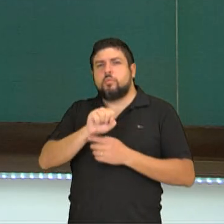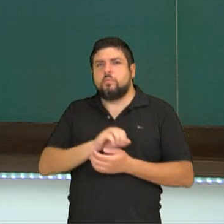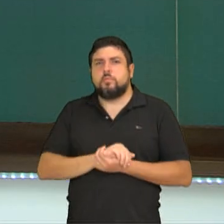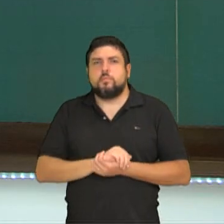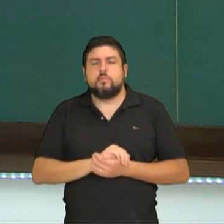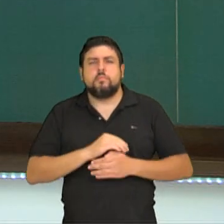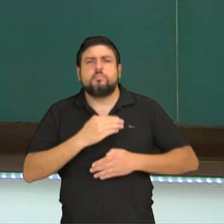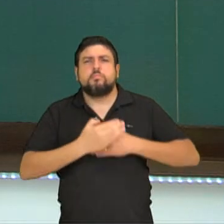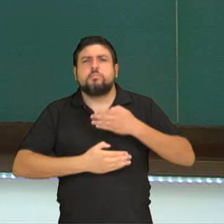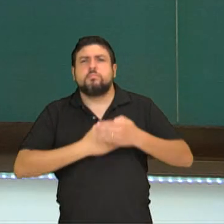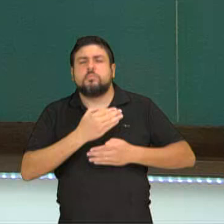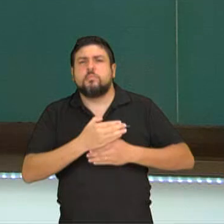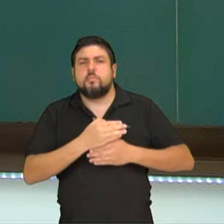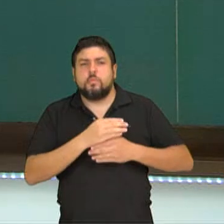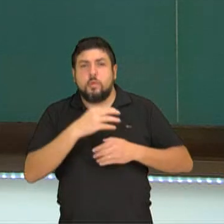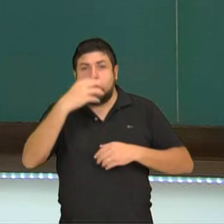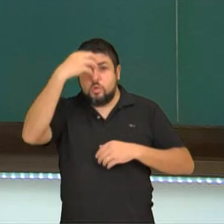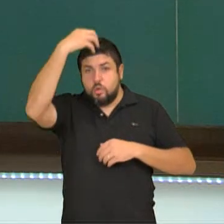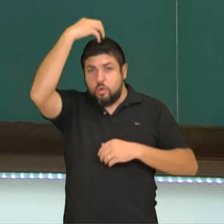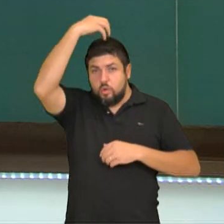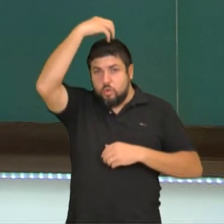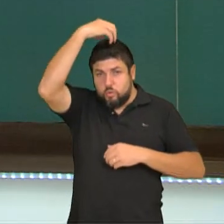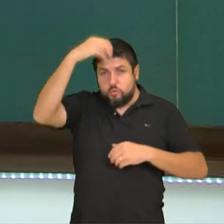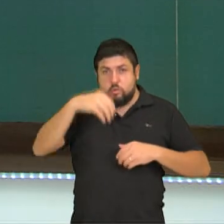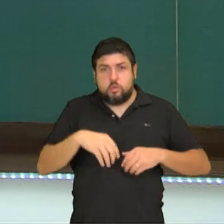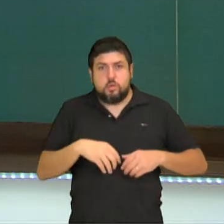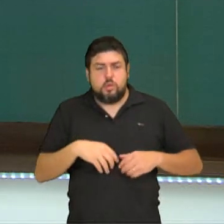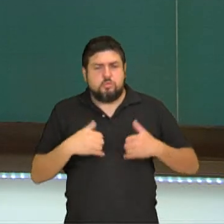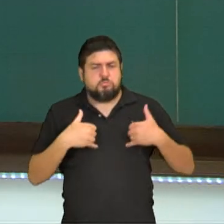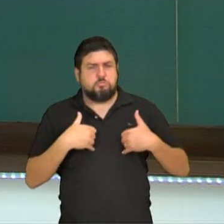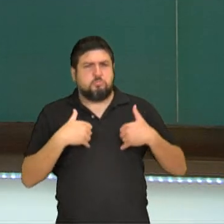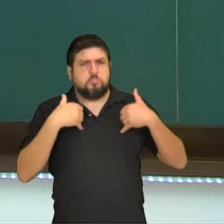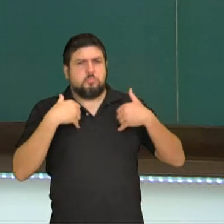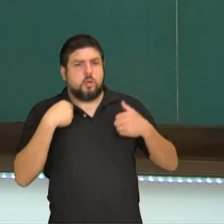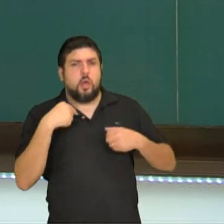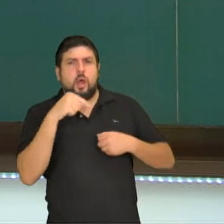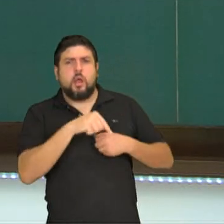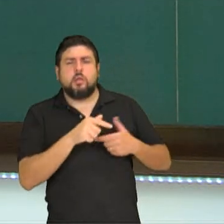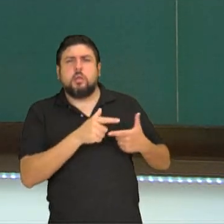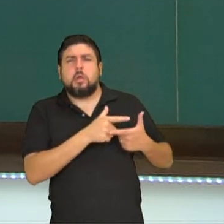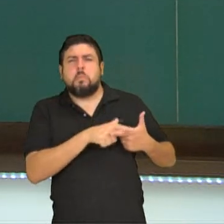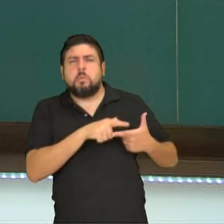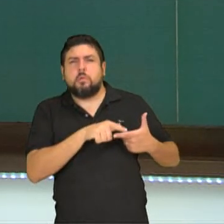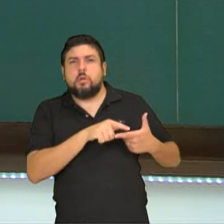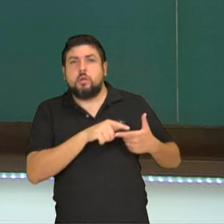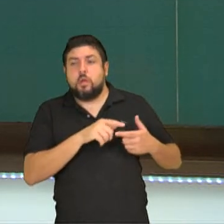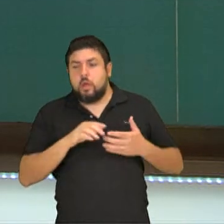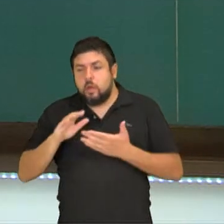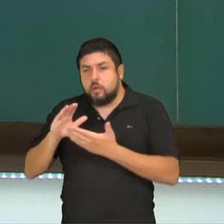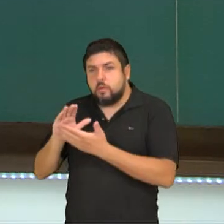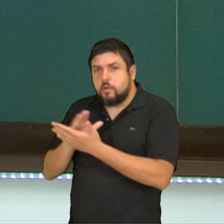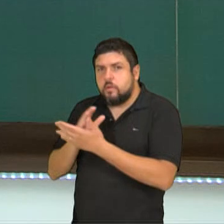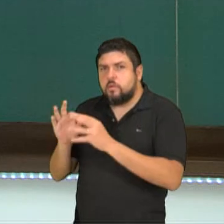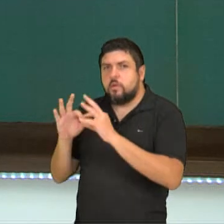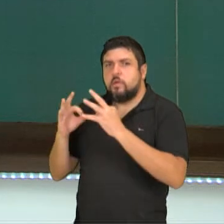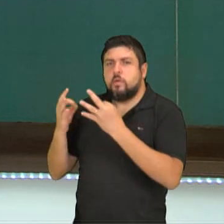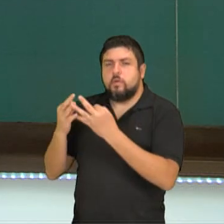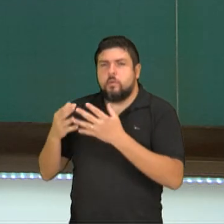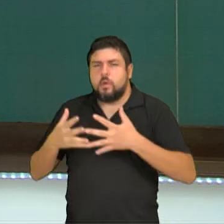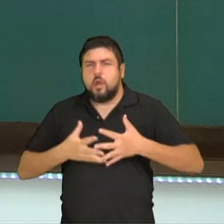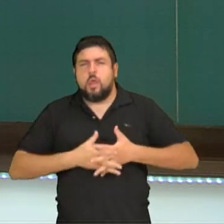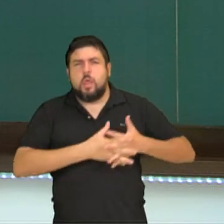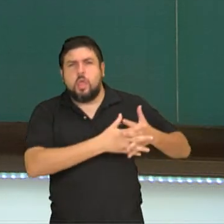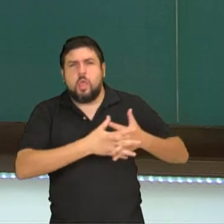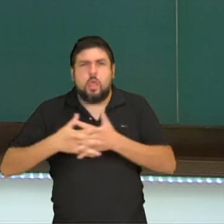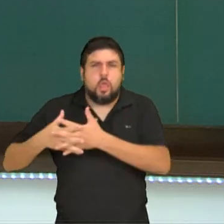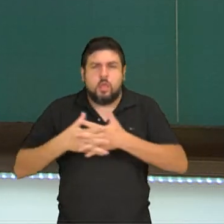problemas da família do rei Tarquínio, o Soberbo, com famílias de patrícios mais tradicionais do Senado, que